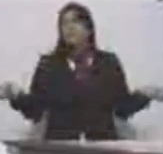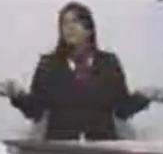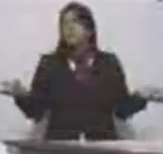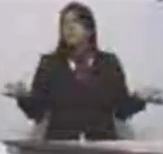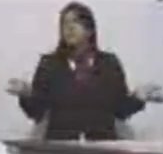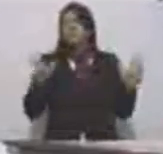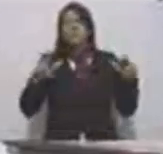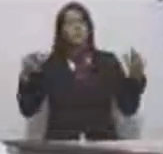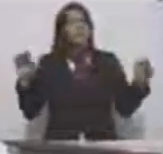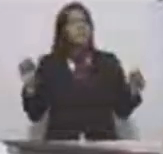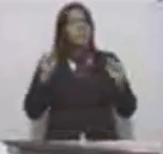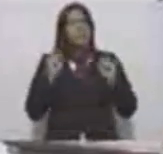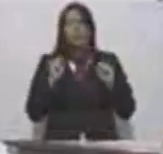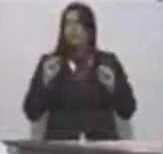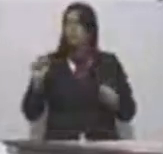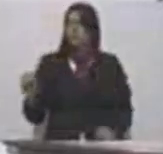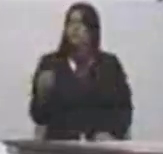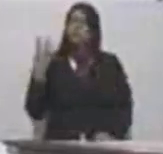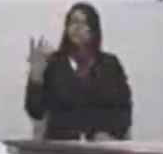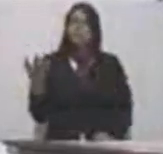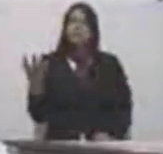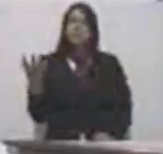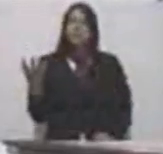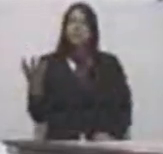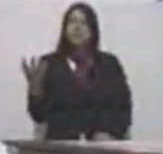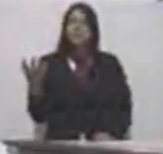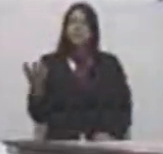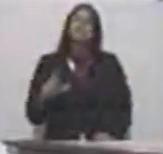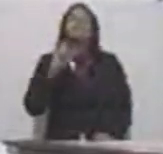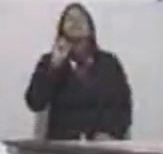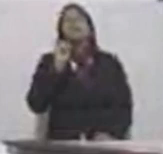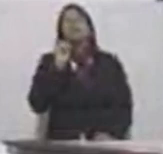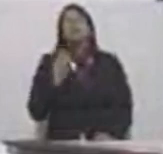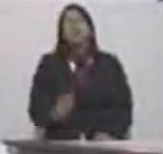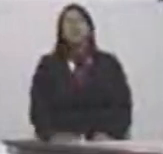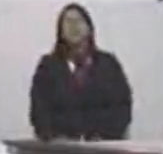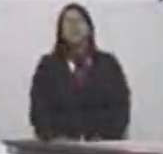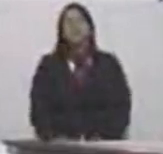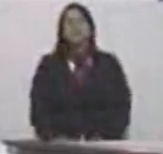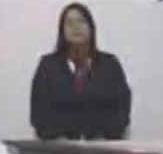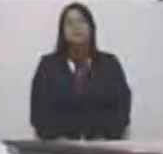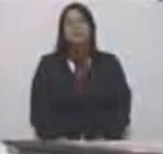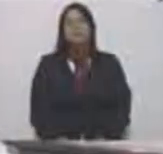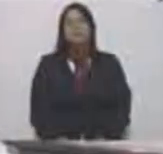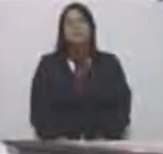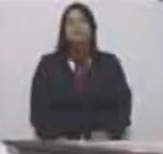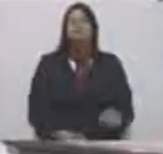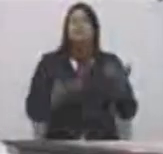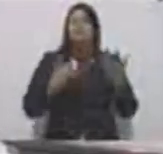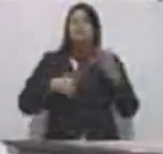deveriam acontecer. Um exemplo é,